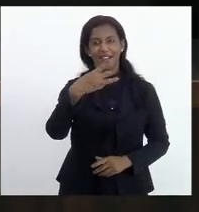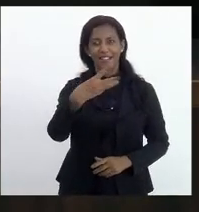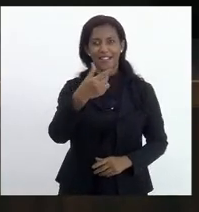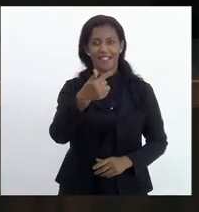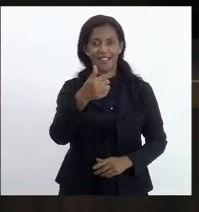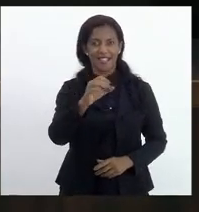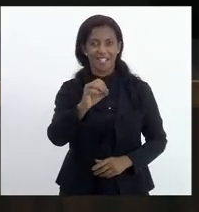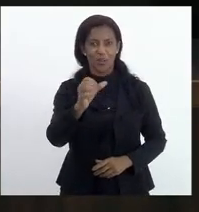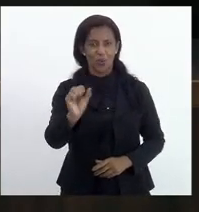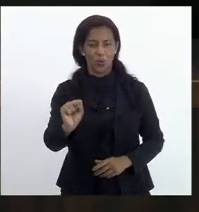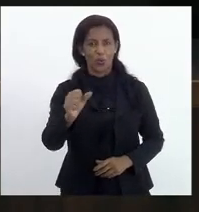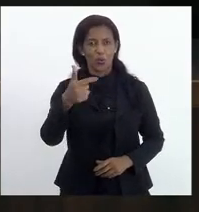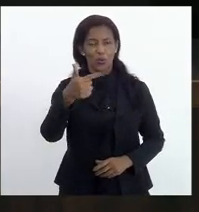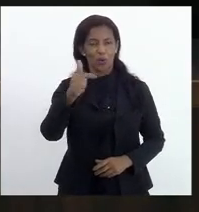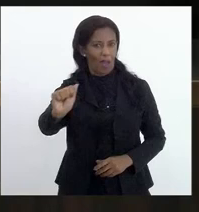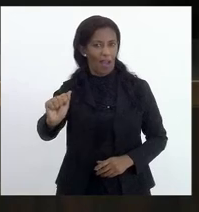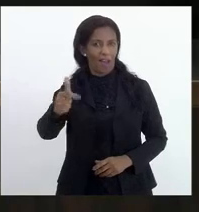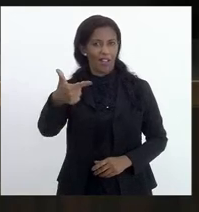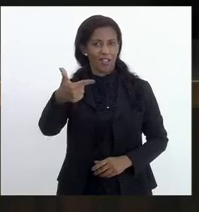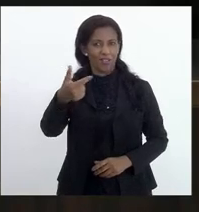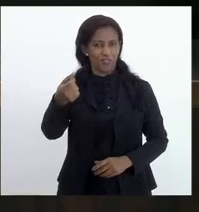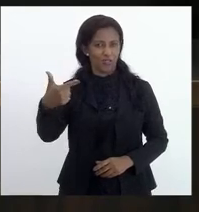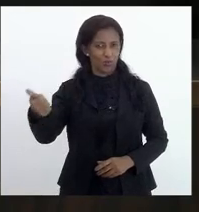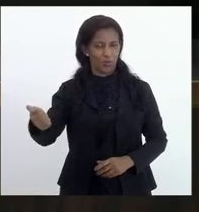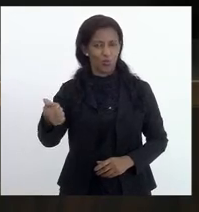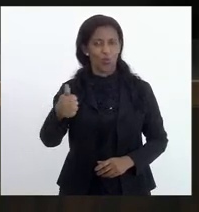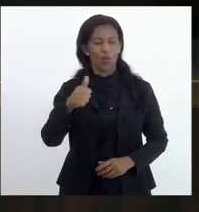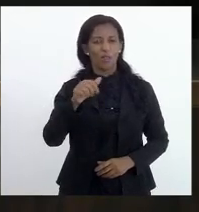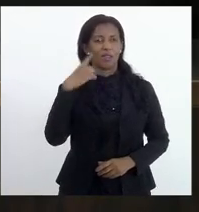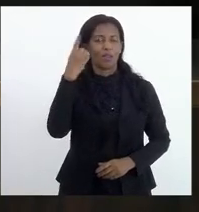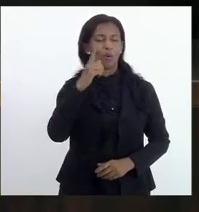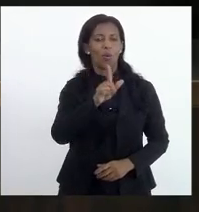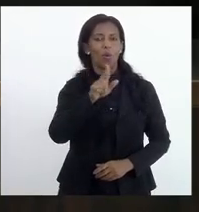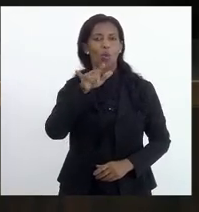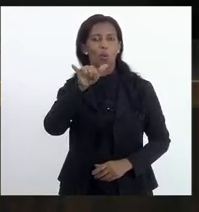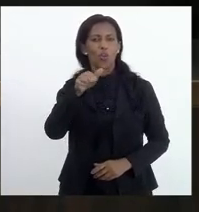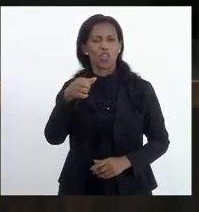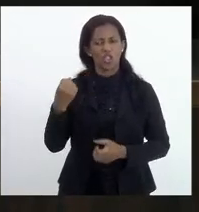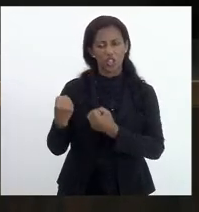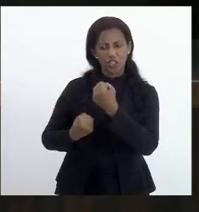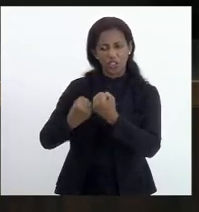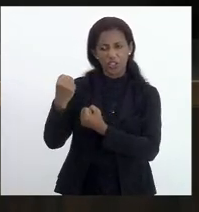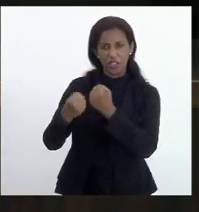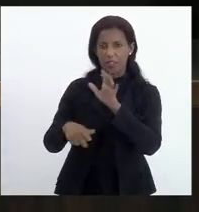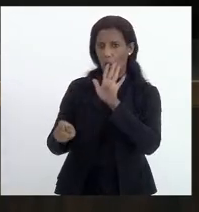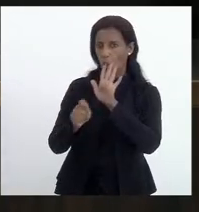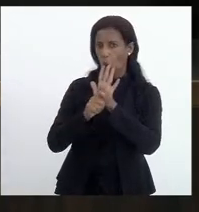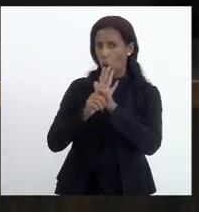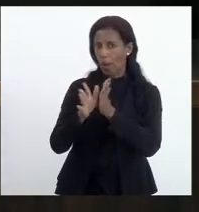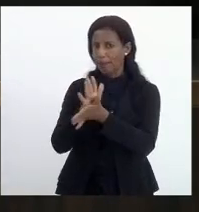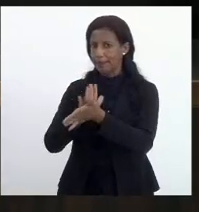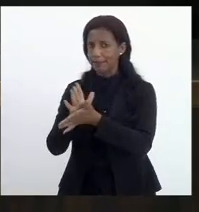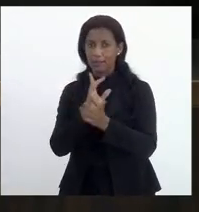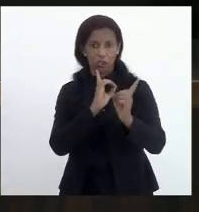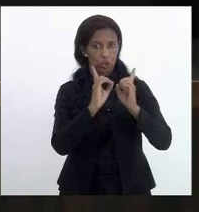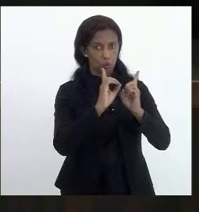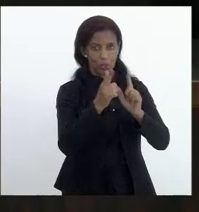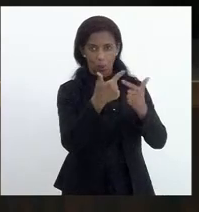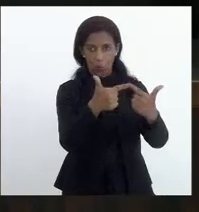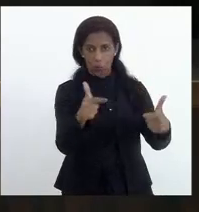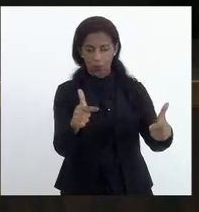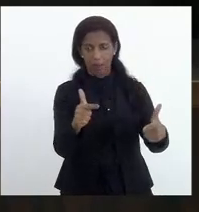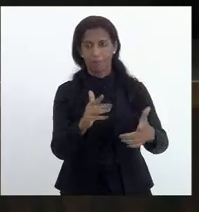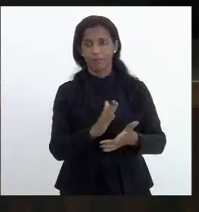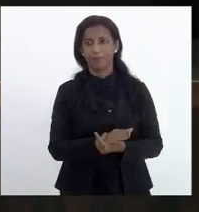3708-A de 21, de autoria do deputado Luiz Martins. Cria o programa Direção Sem Drogas no âmbito do Estado do Rio de Janeiro. Em discussão. Não havendo que queira discutir,